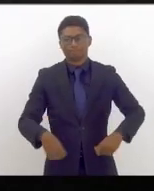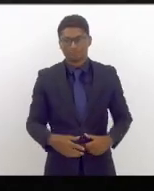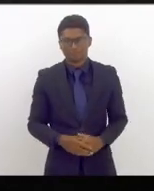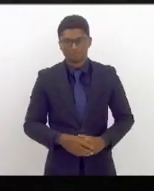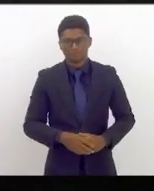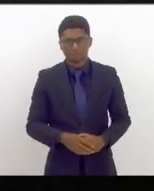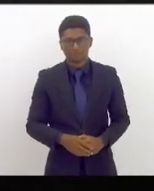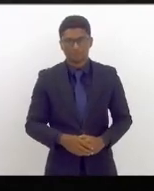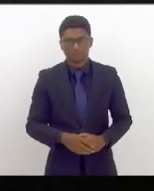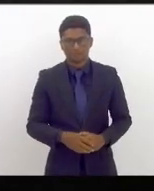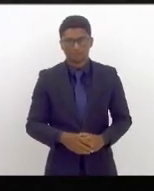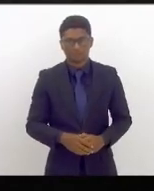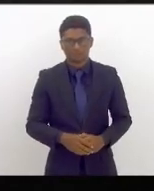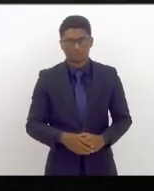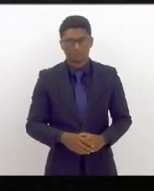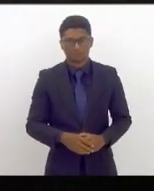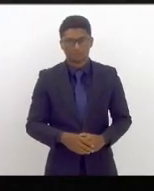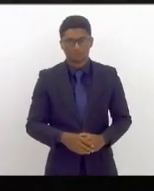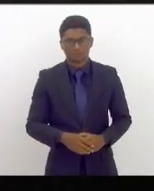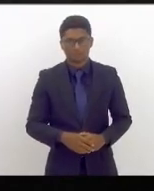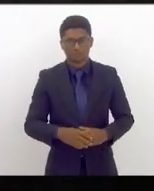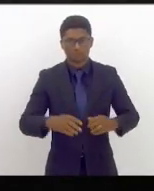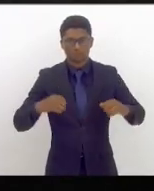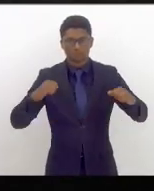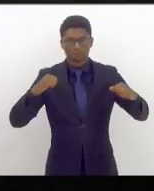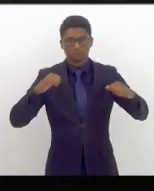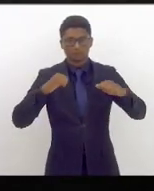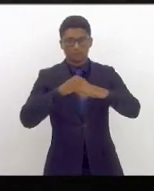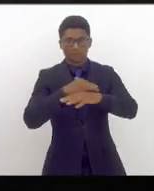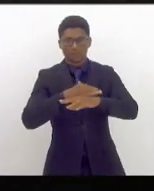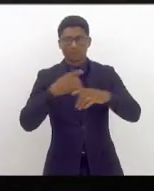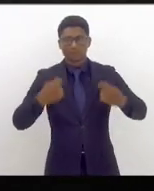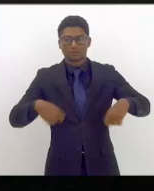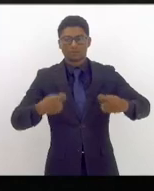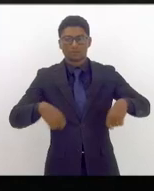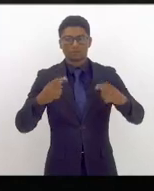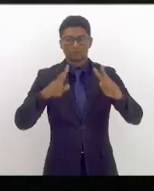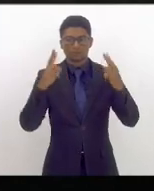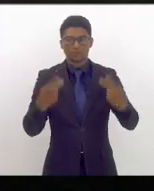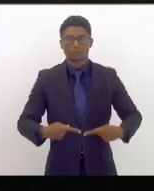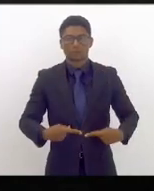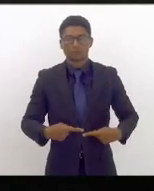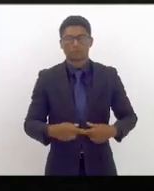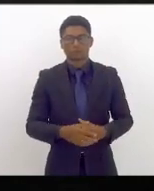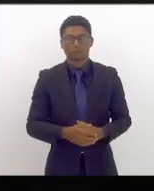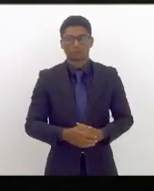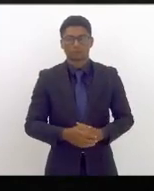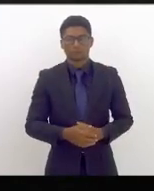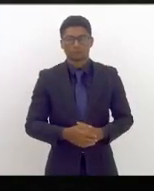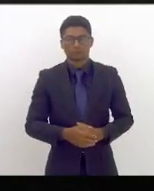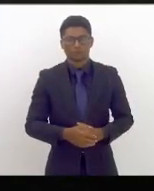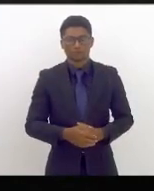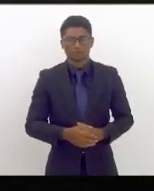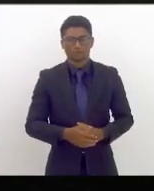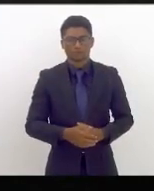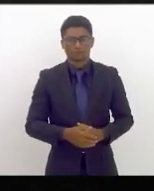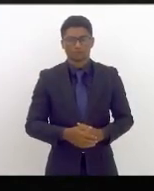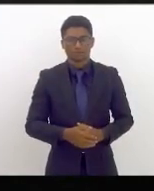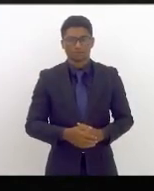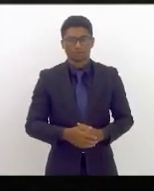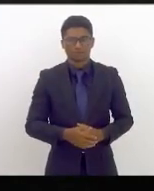é uma cidade que tem que ser humanizada e discutir muito